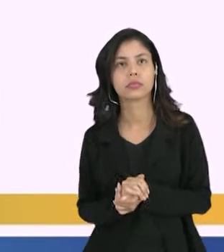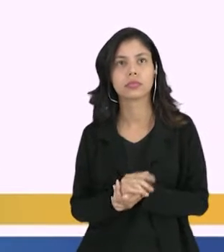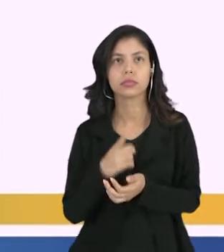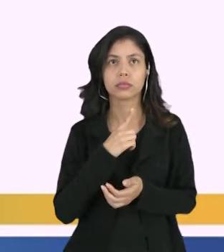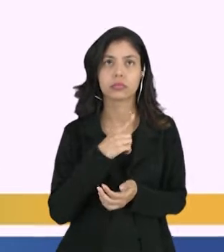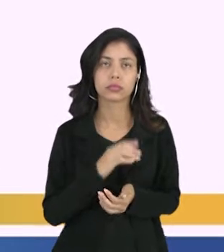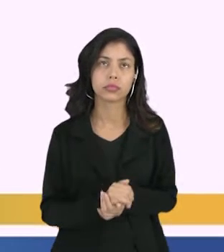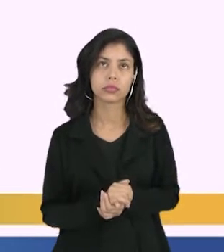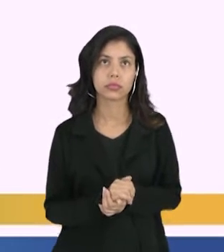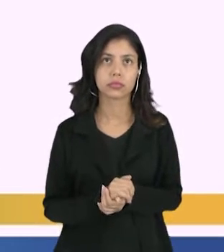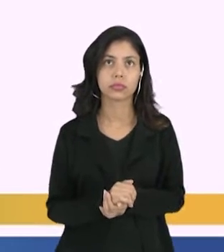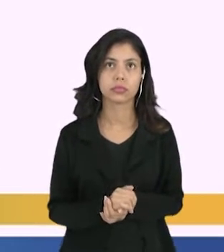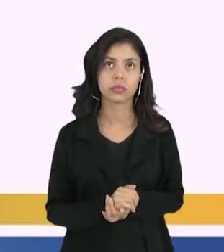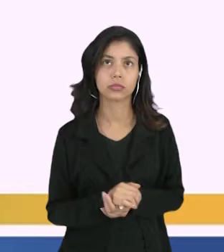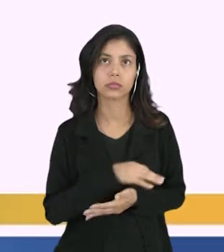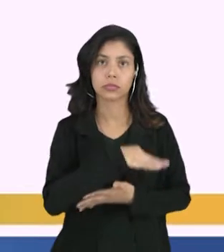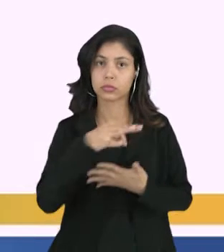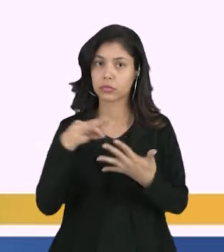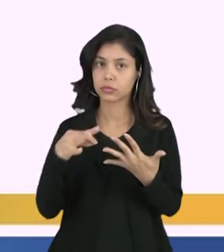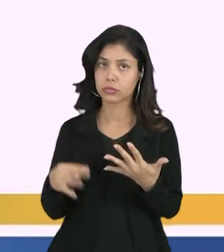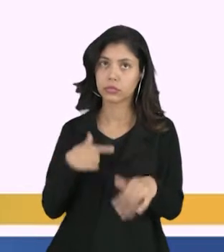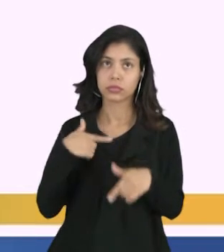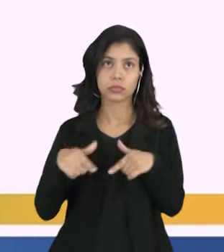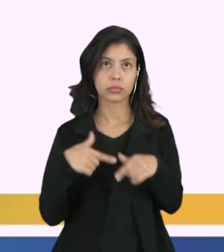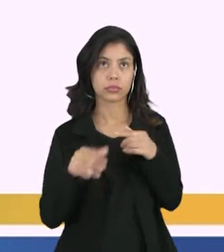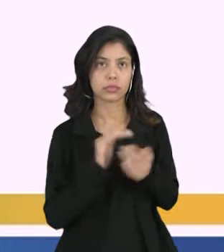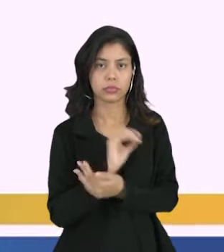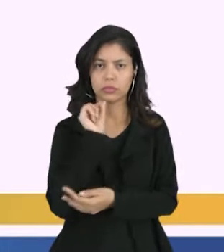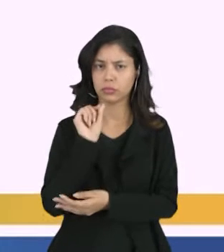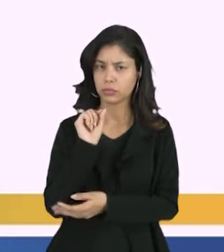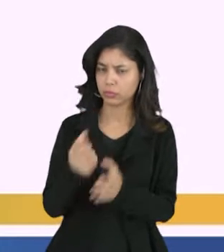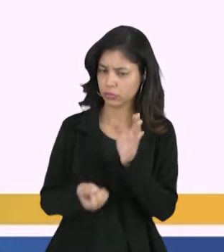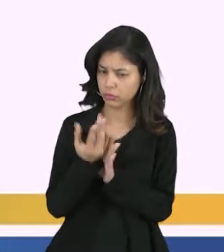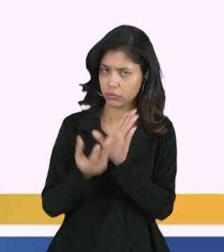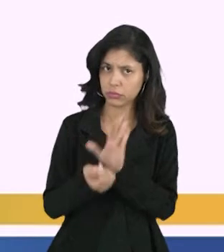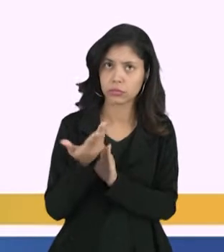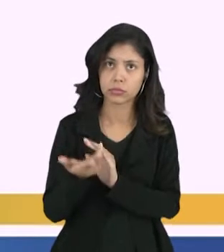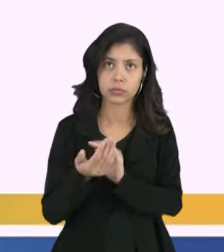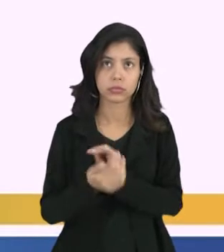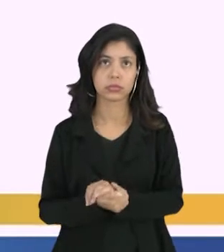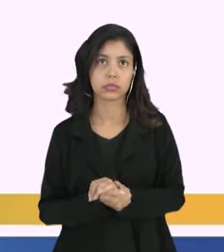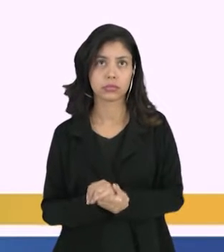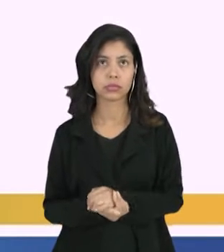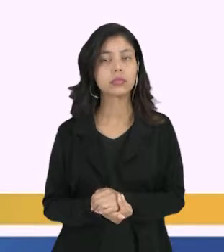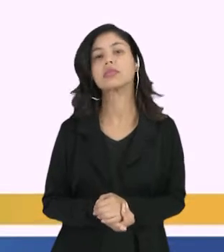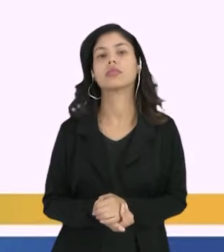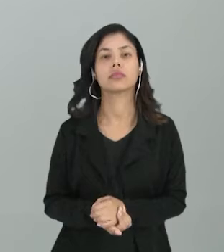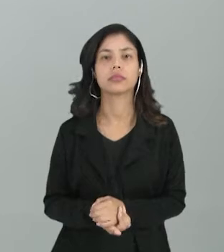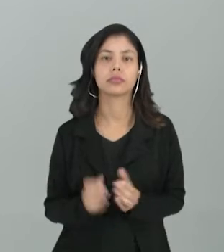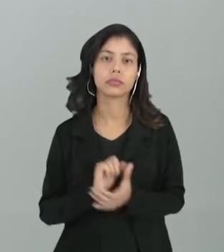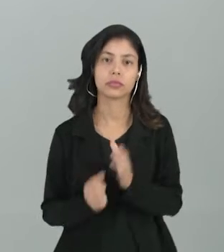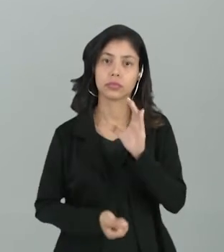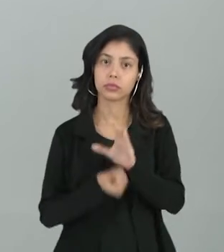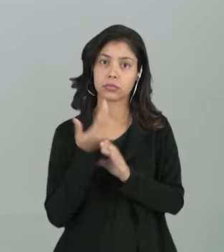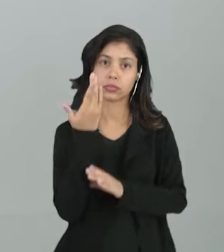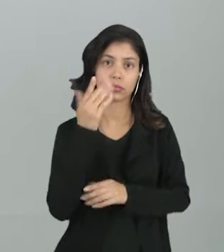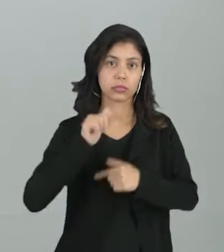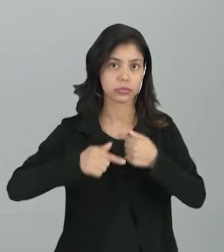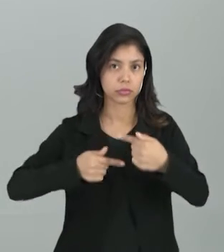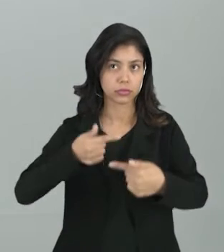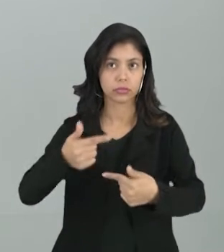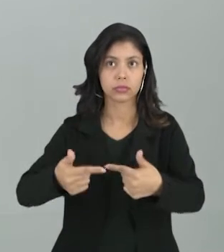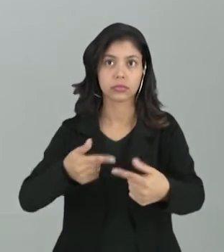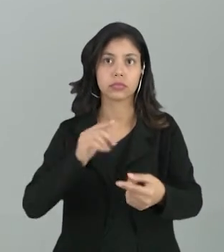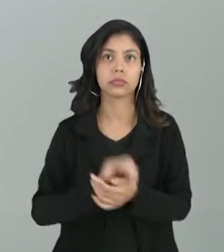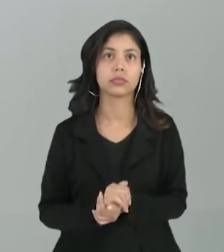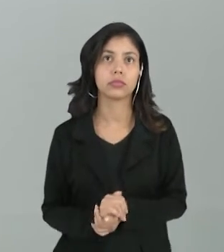Temos aí, pessoal, os meios de produção. O que são os meios de produção? São as matérias-primas e os